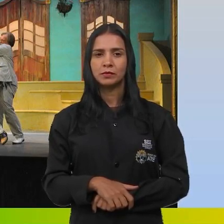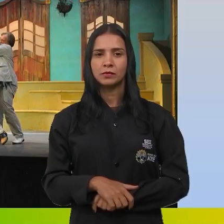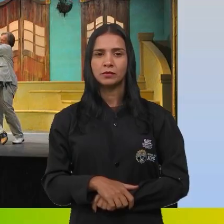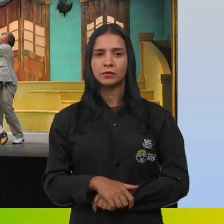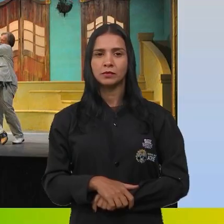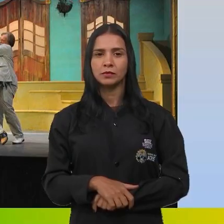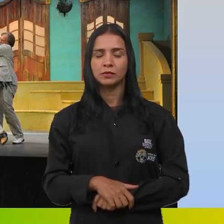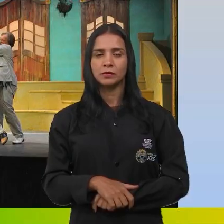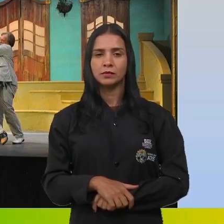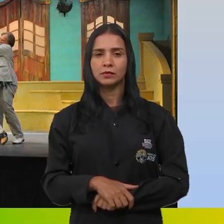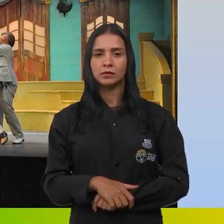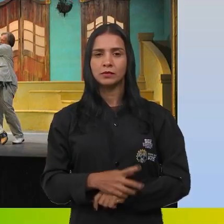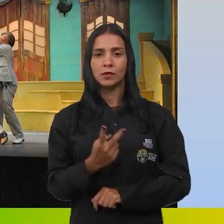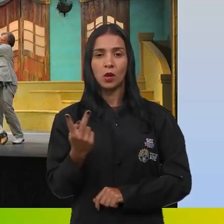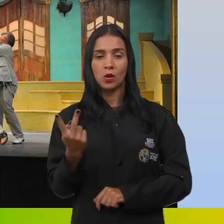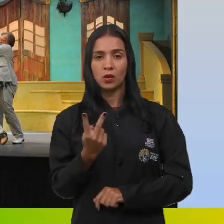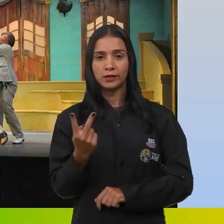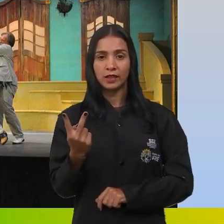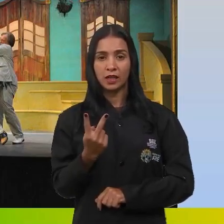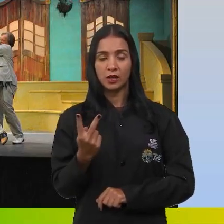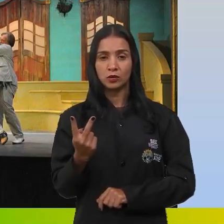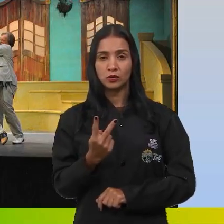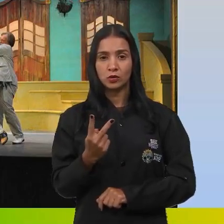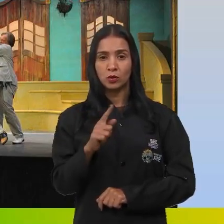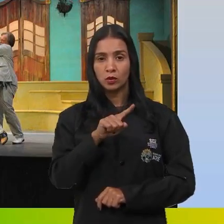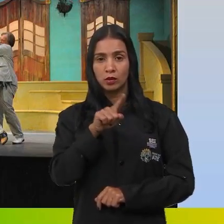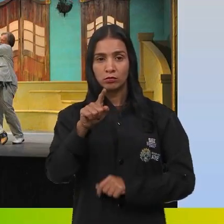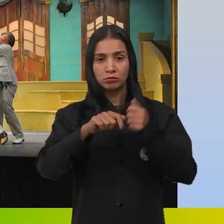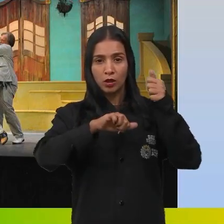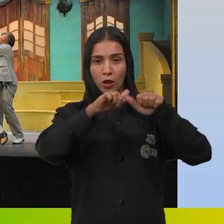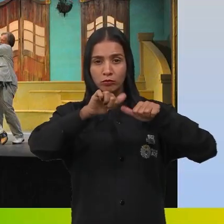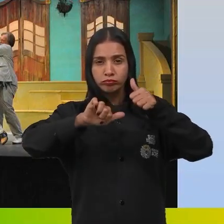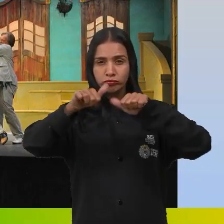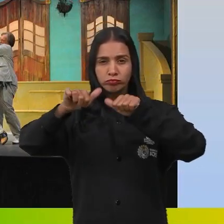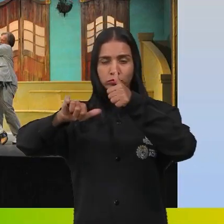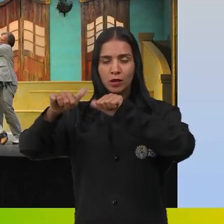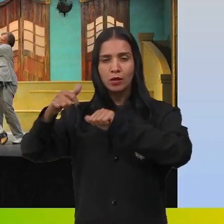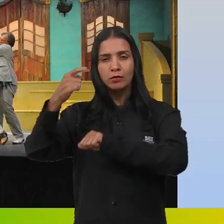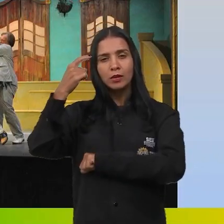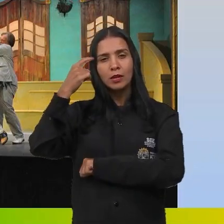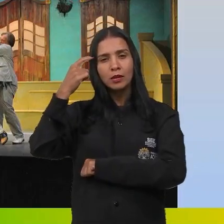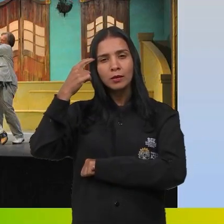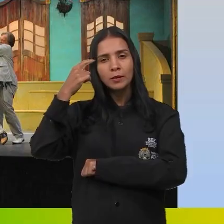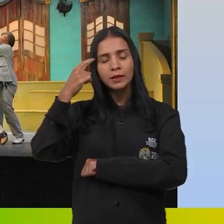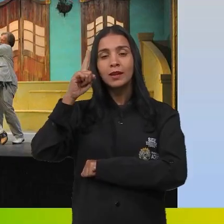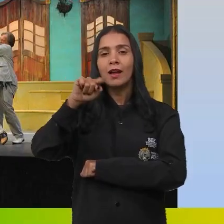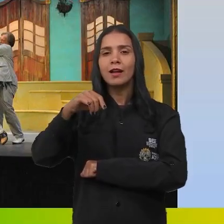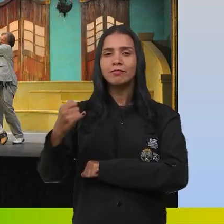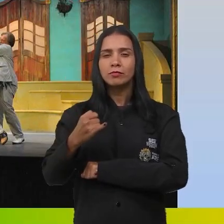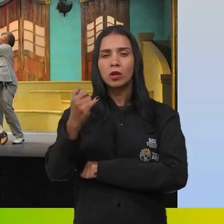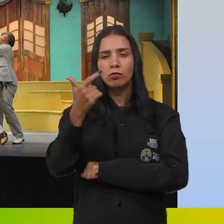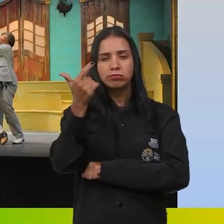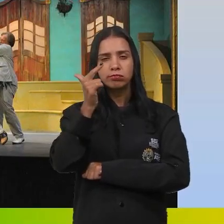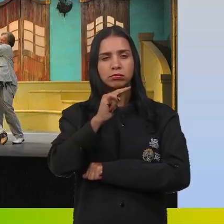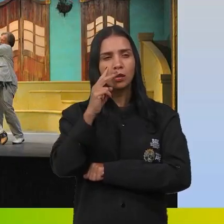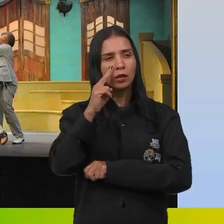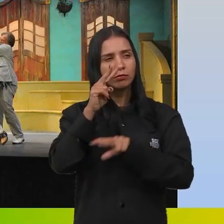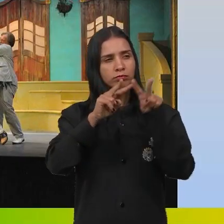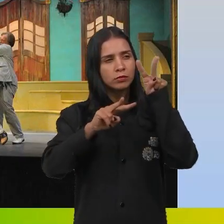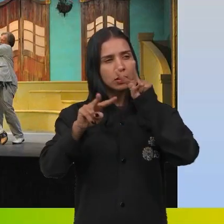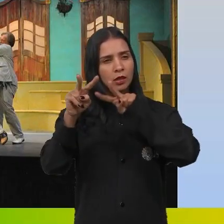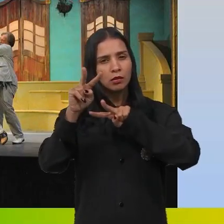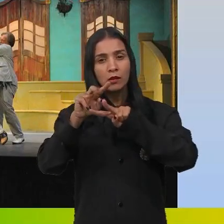em cada uma delas. É importante que você consiga observar e aí você vai me dizer o que